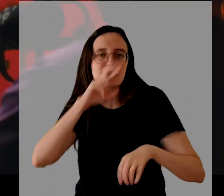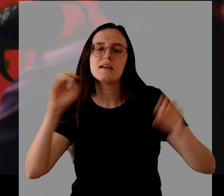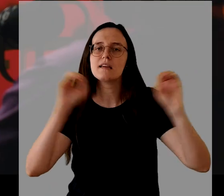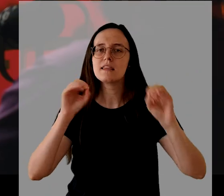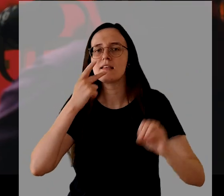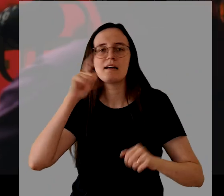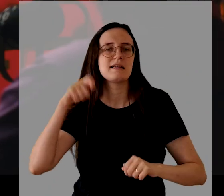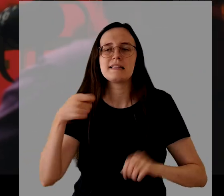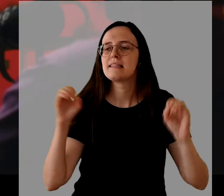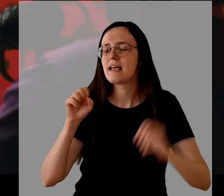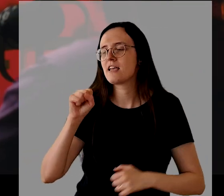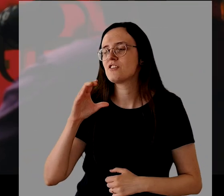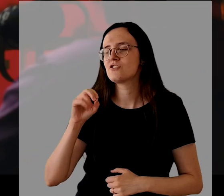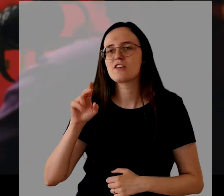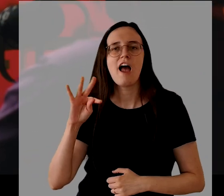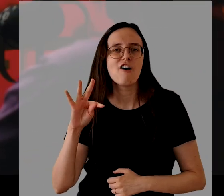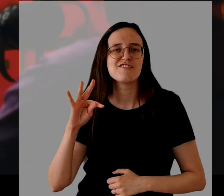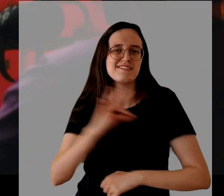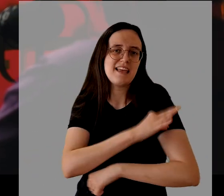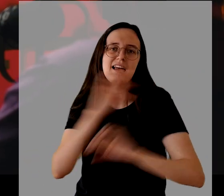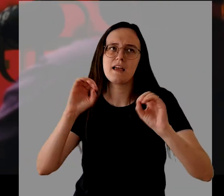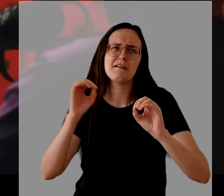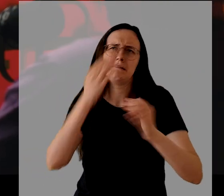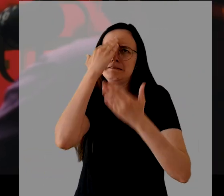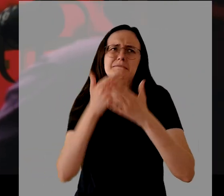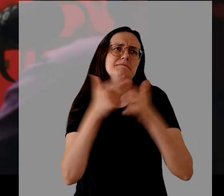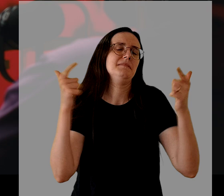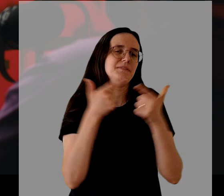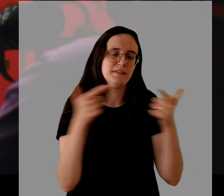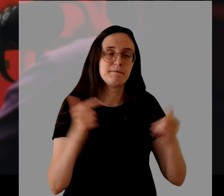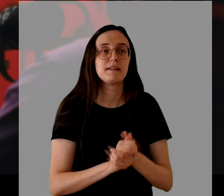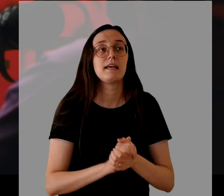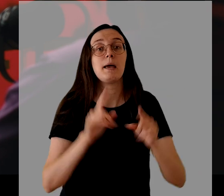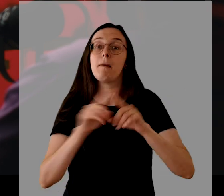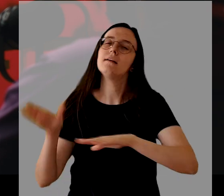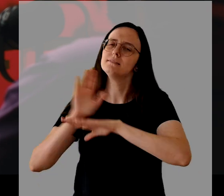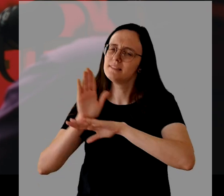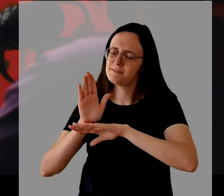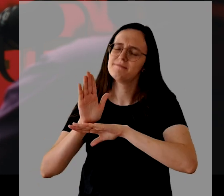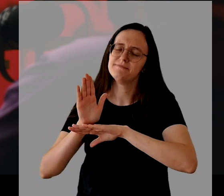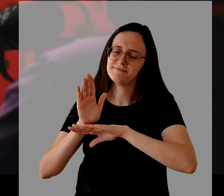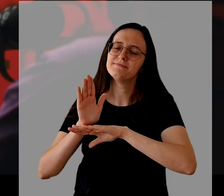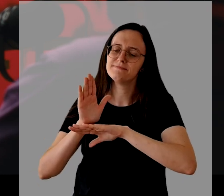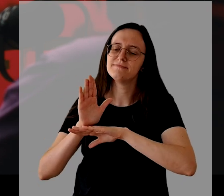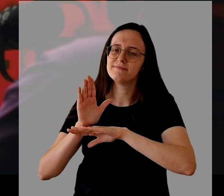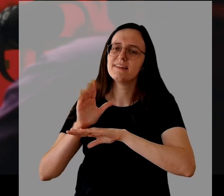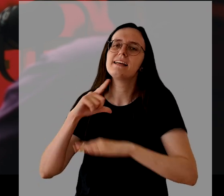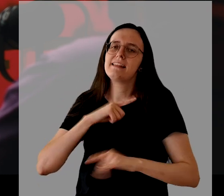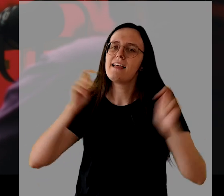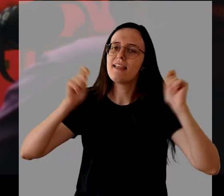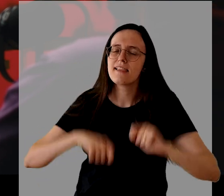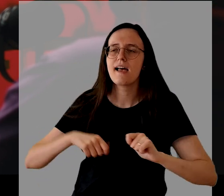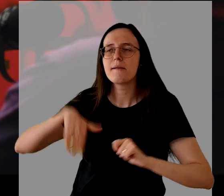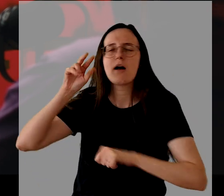de scout técnico, nem nada. Sim. Alguma das vezes, né? A maior parte das vezes, na verdade. E no cinema você já tem